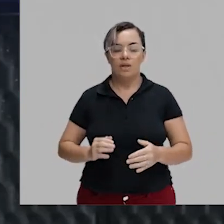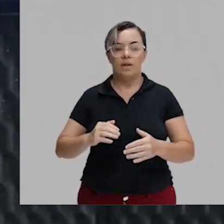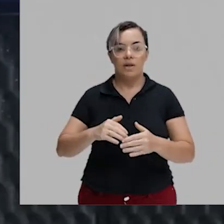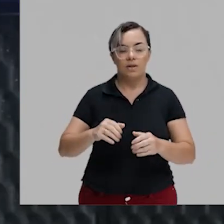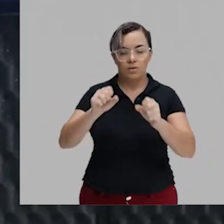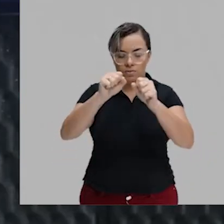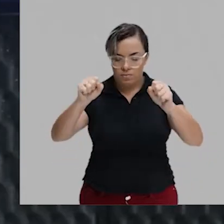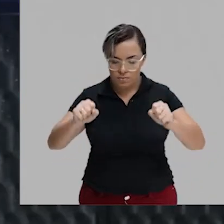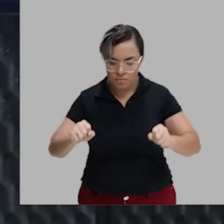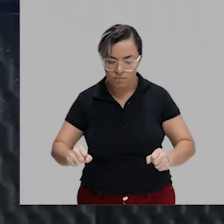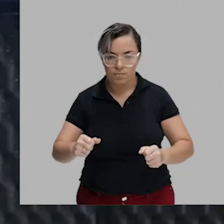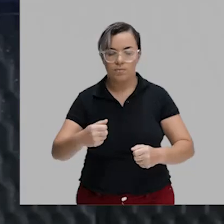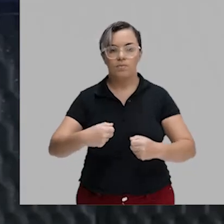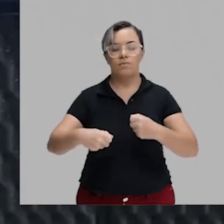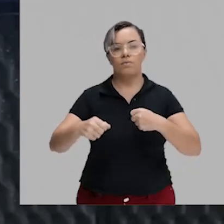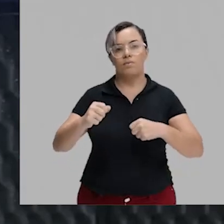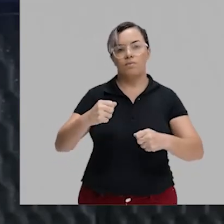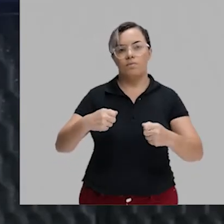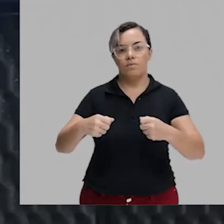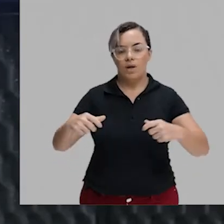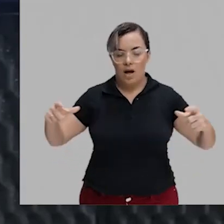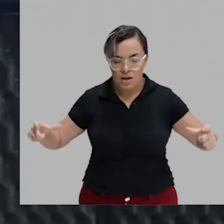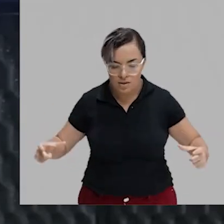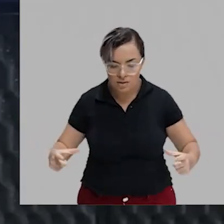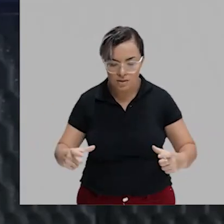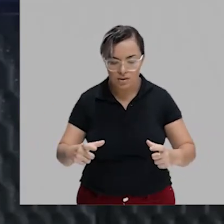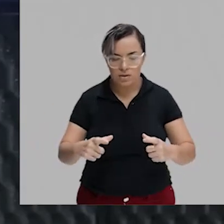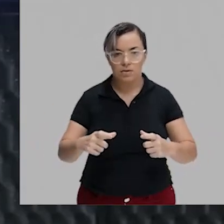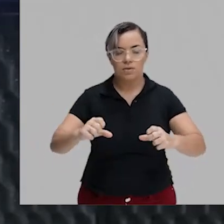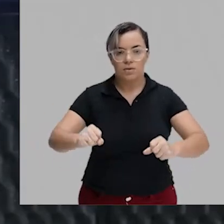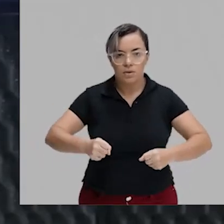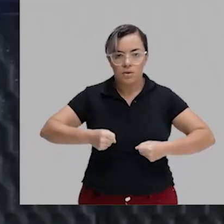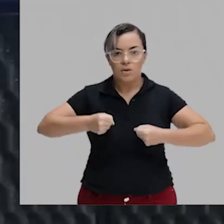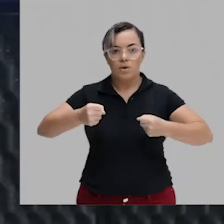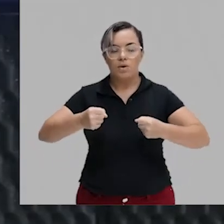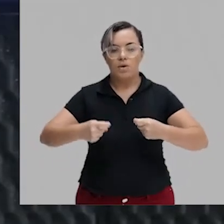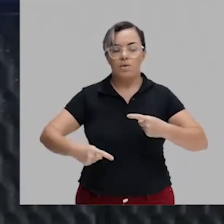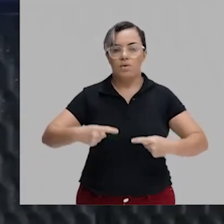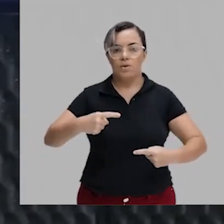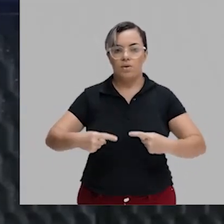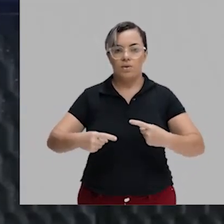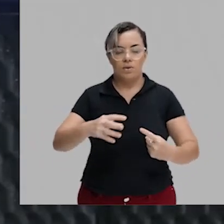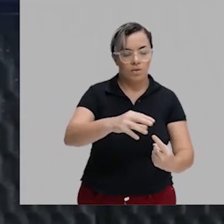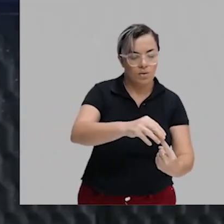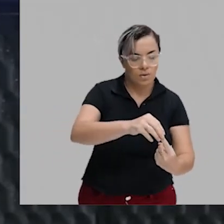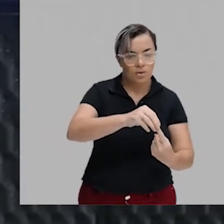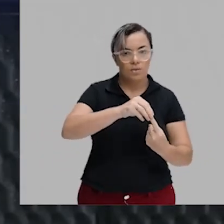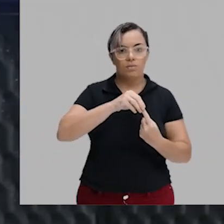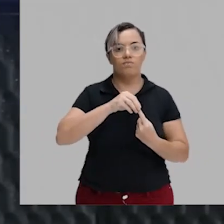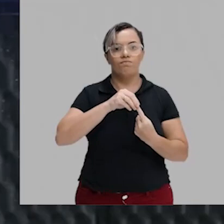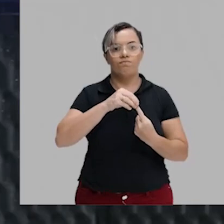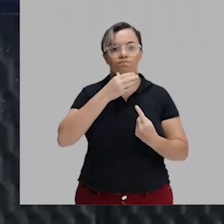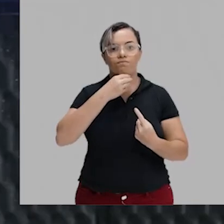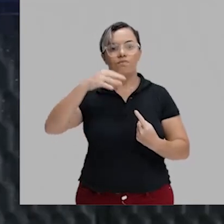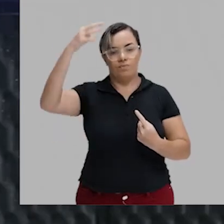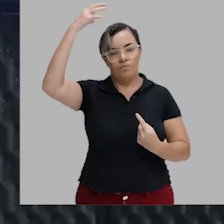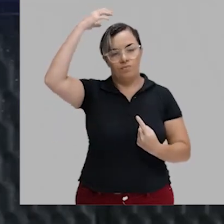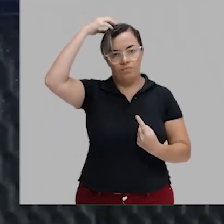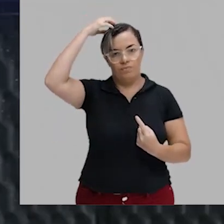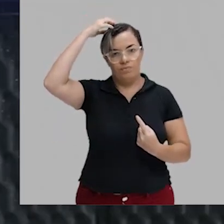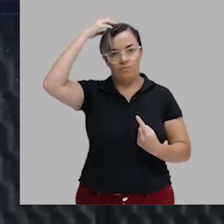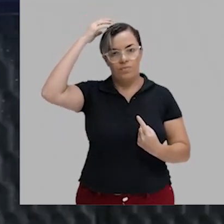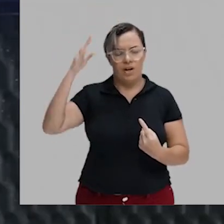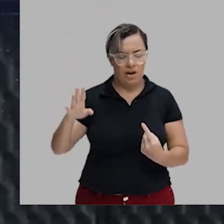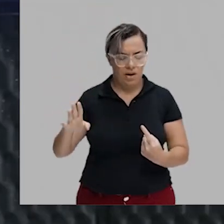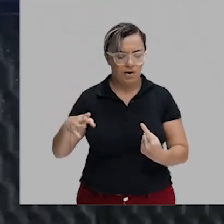que você tem uma centralização do poder político nas mãos da realeza. Observe